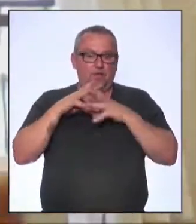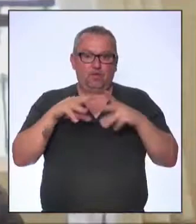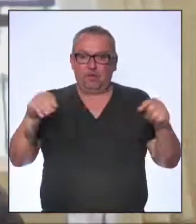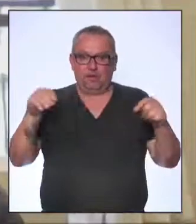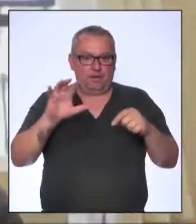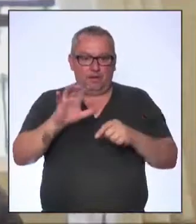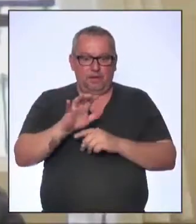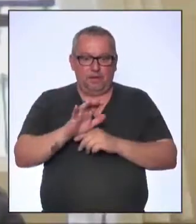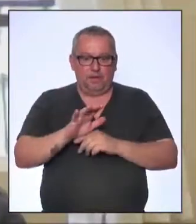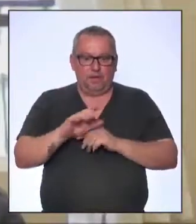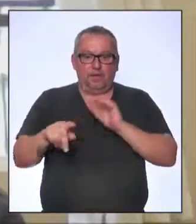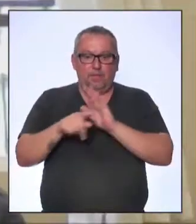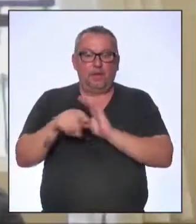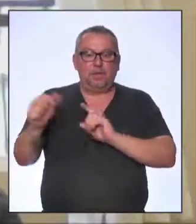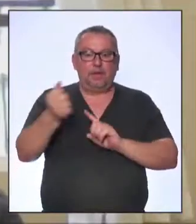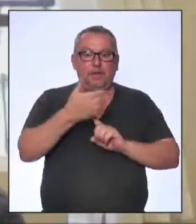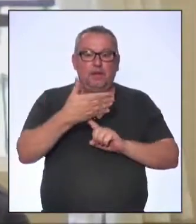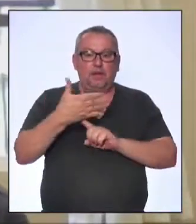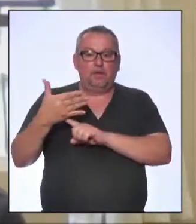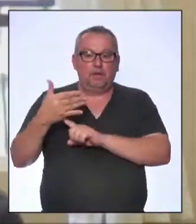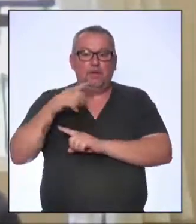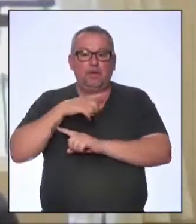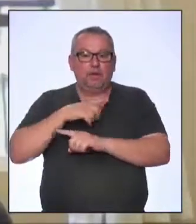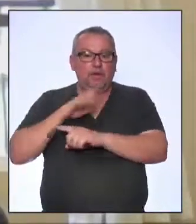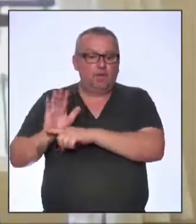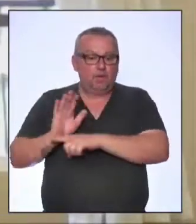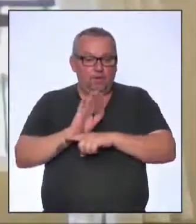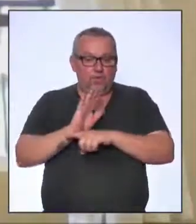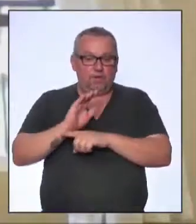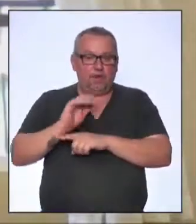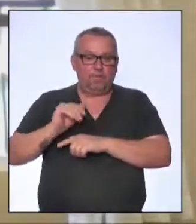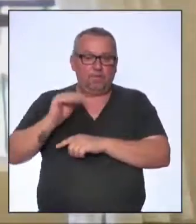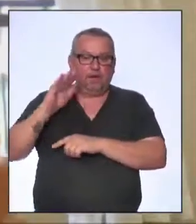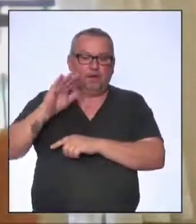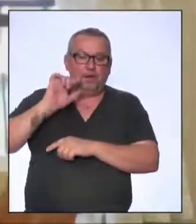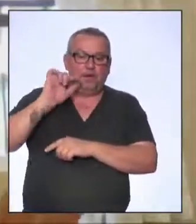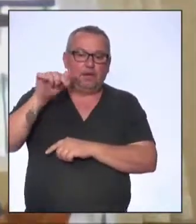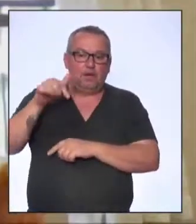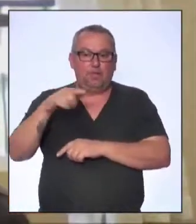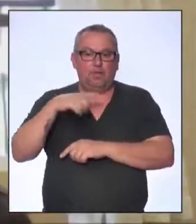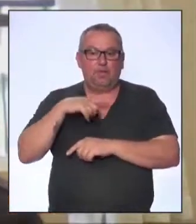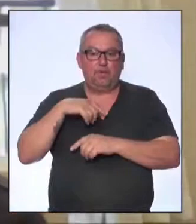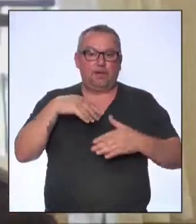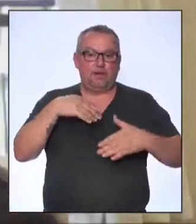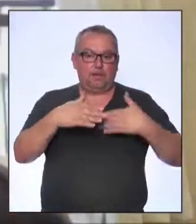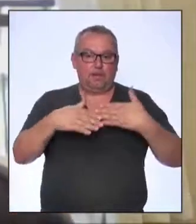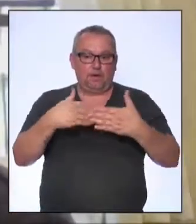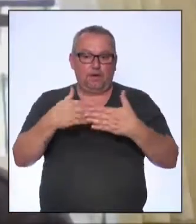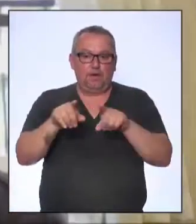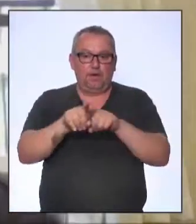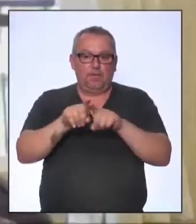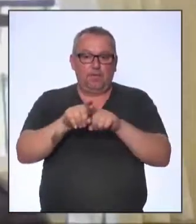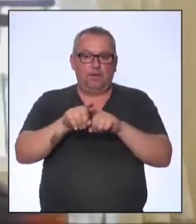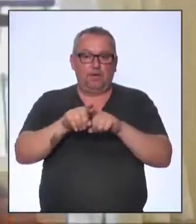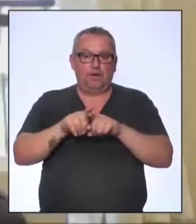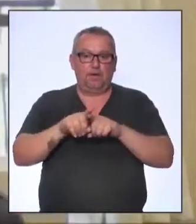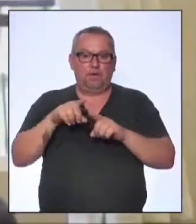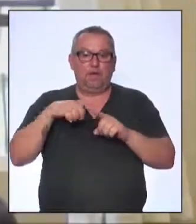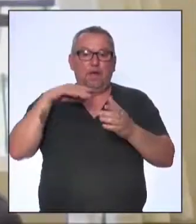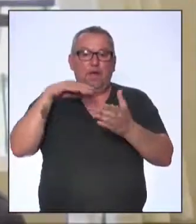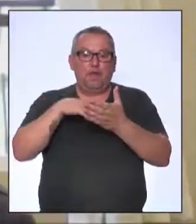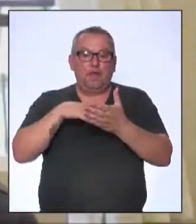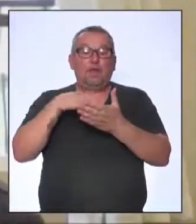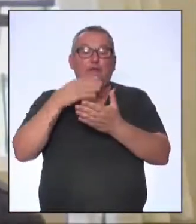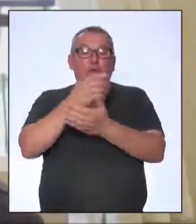desaparecer. Essa parte tecnológica tem que ser um apoio a mais depois com essa sequência, né? Isso que é gostoso. Até os alunos da